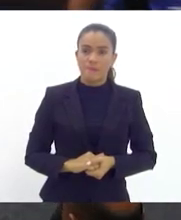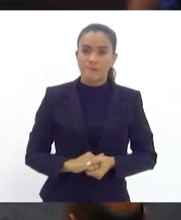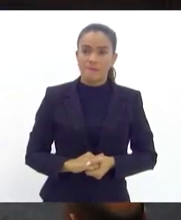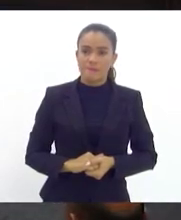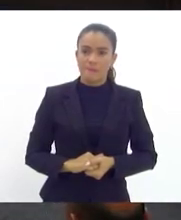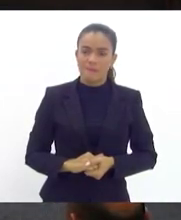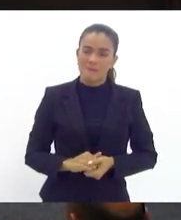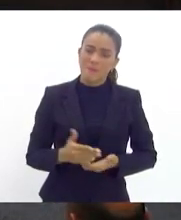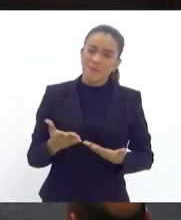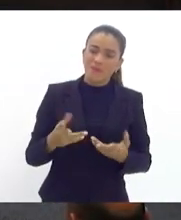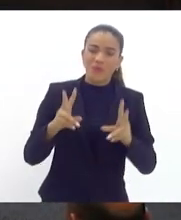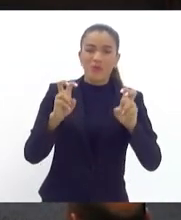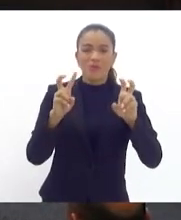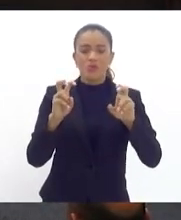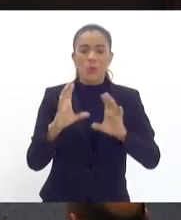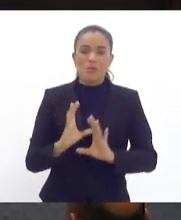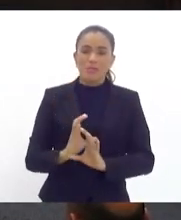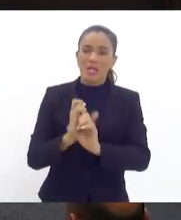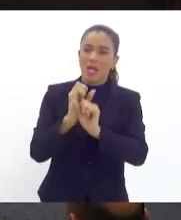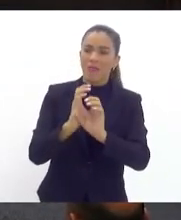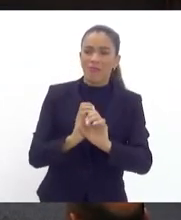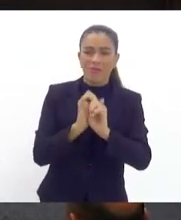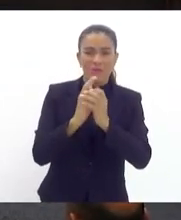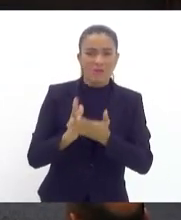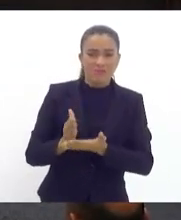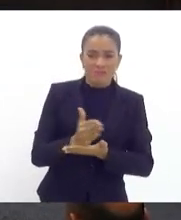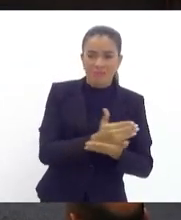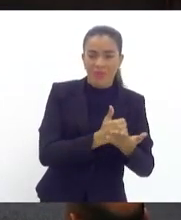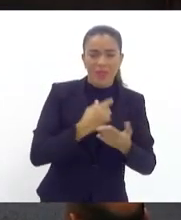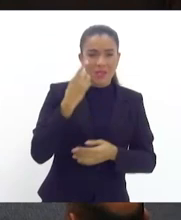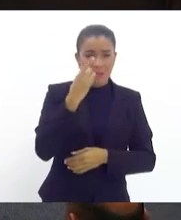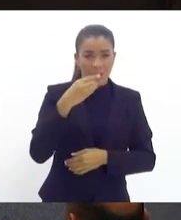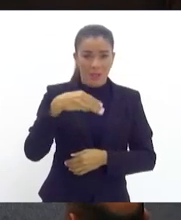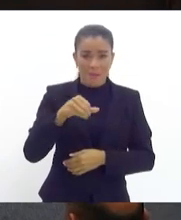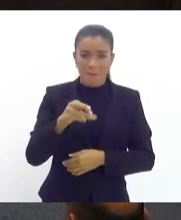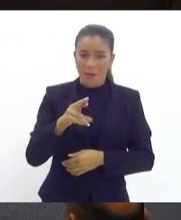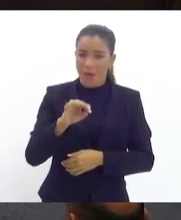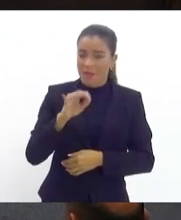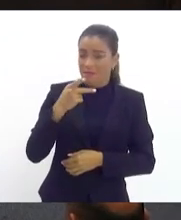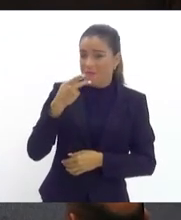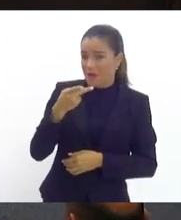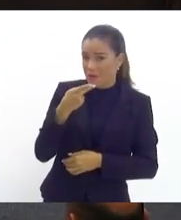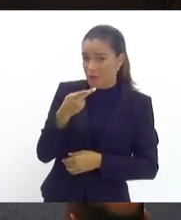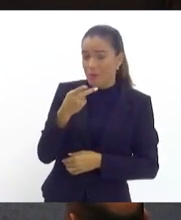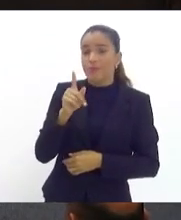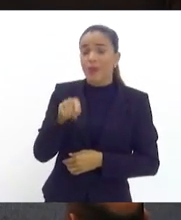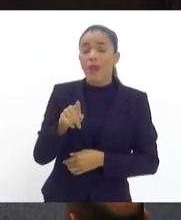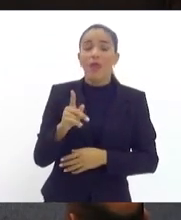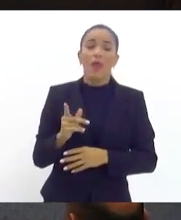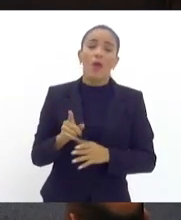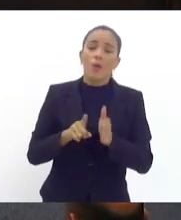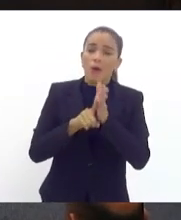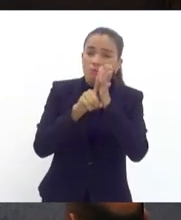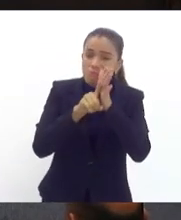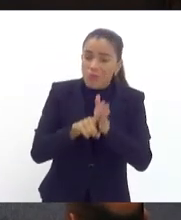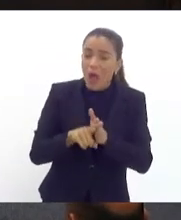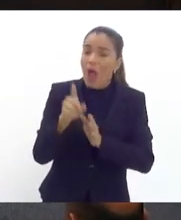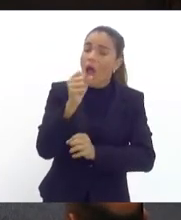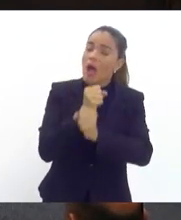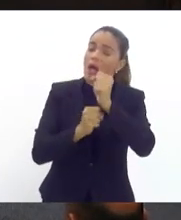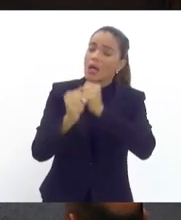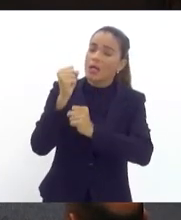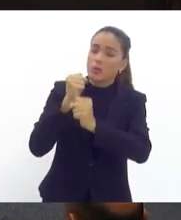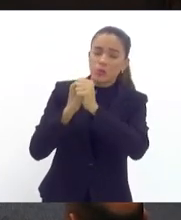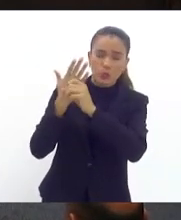esse levantamento que a prefeitura que é deputada Marta ela ela fez menção foi um levantamento de alguns anos atrás